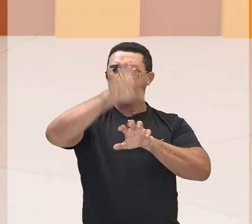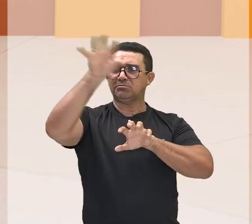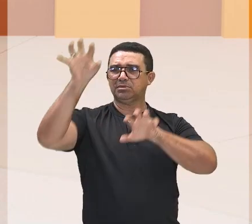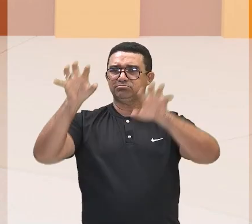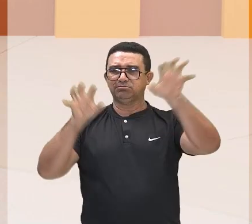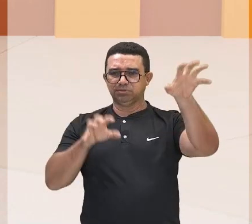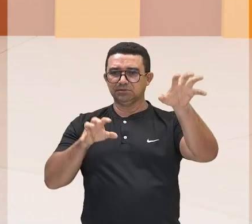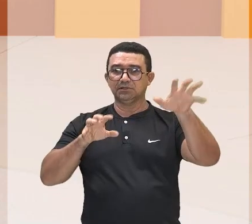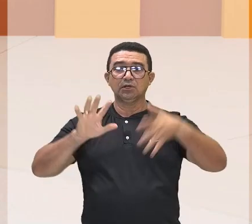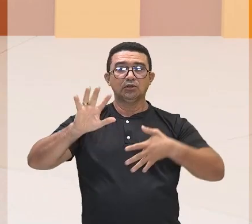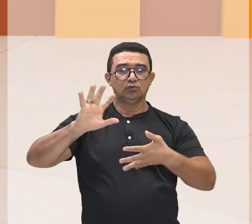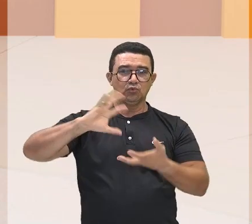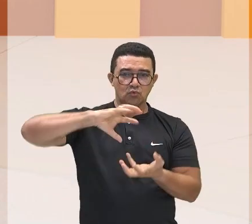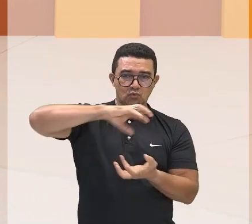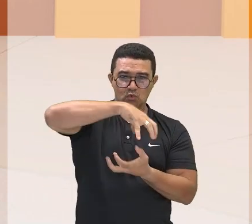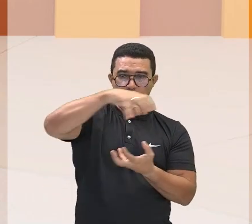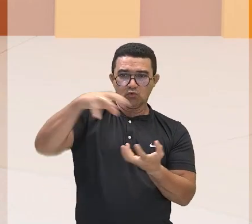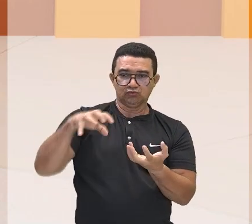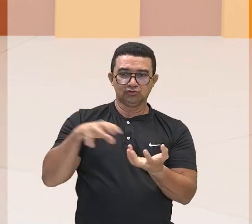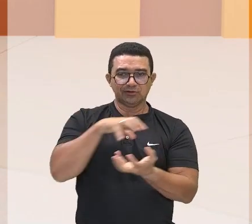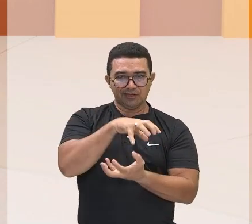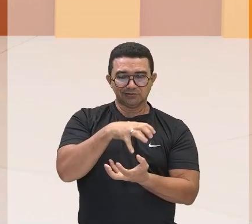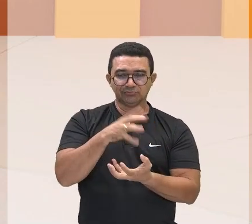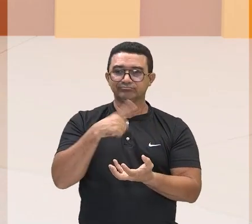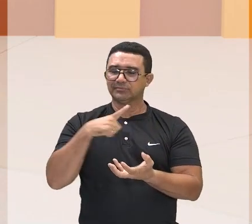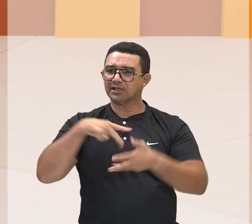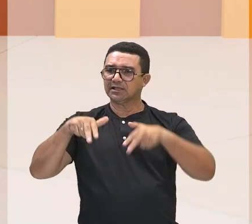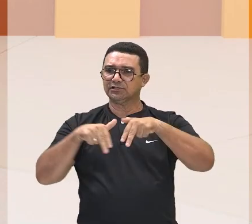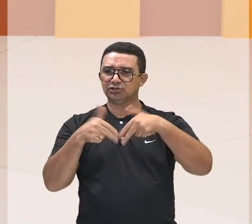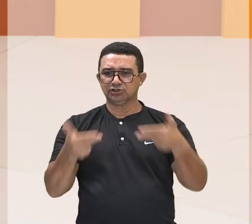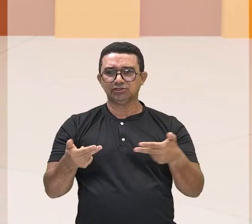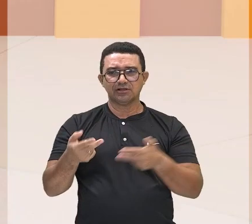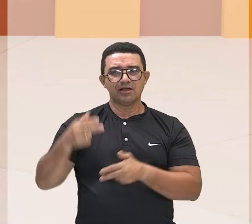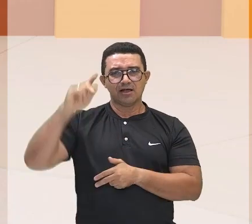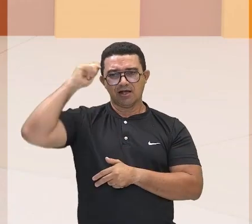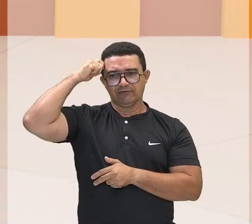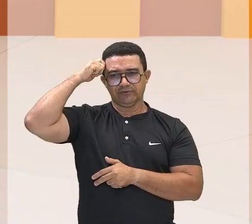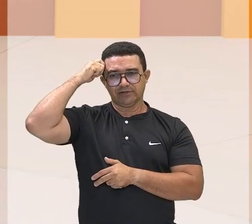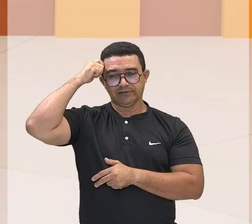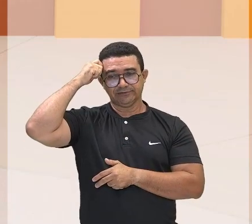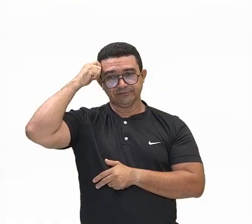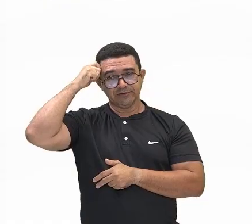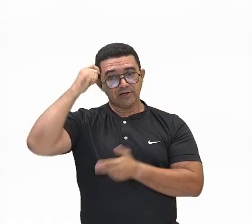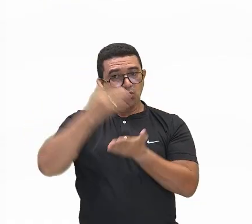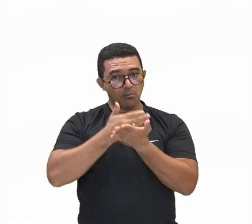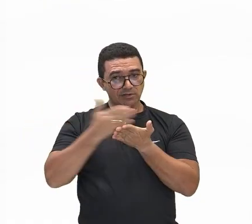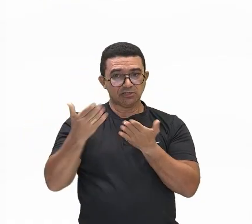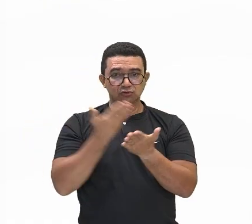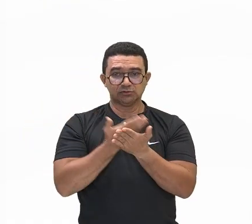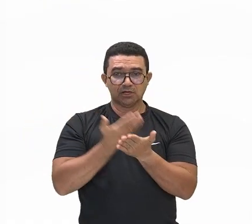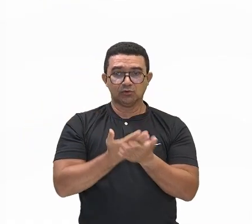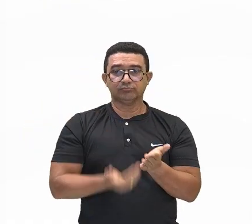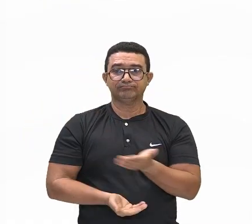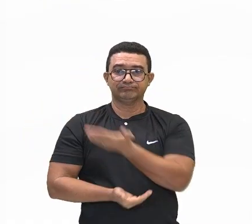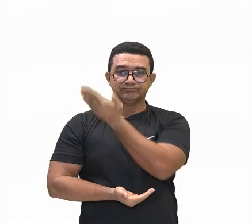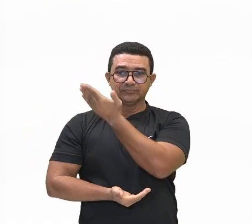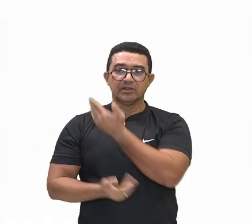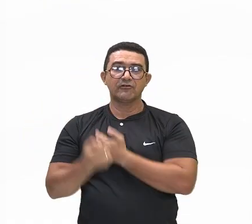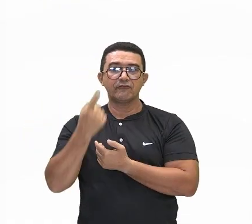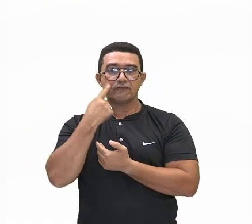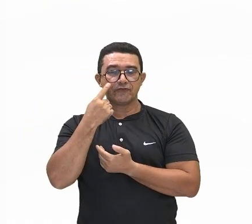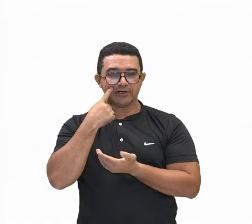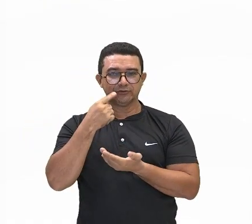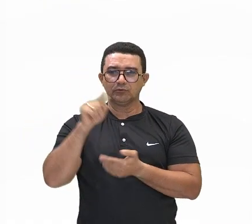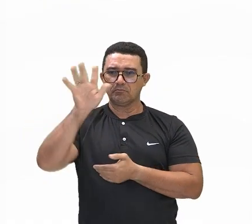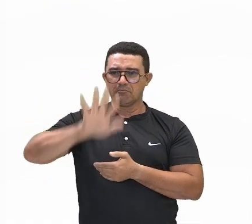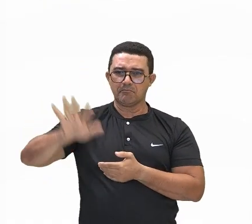deles vai ser as etnias africanas. As etnias africanas, gente, a gente vai estudar agora observando este mapa. Através desse mapa